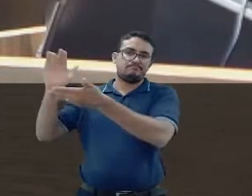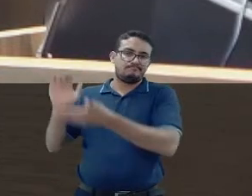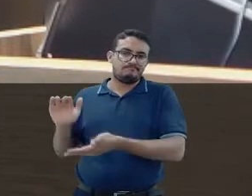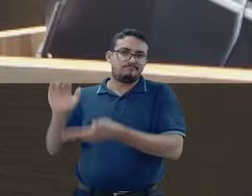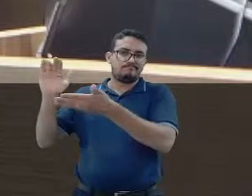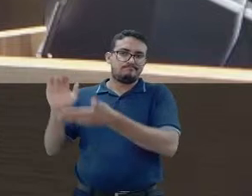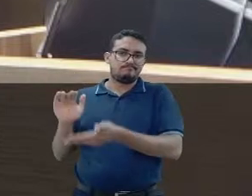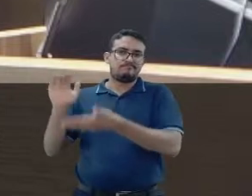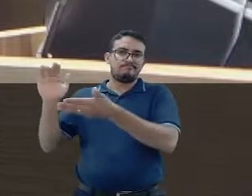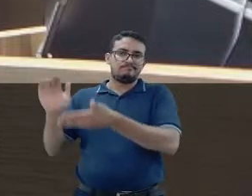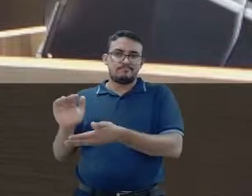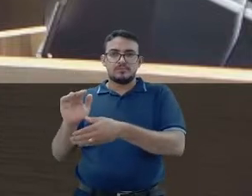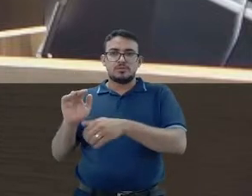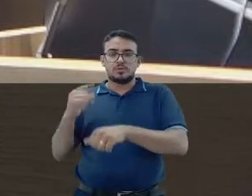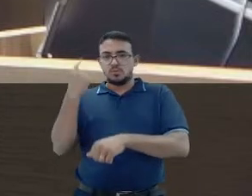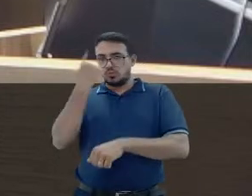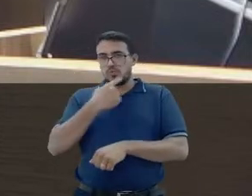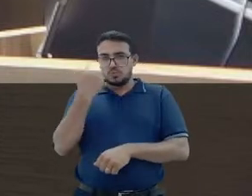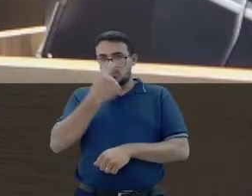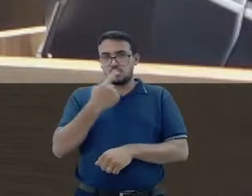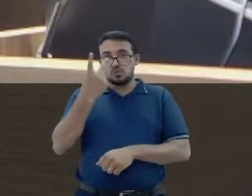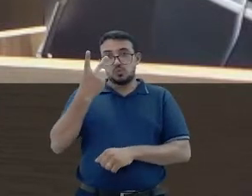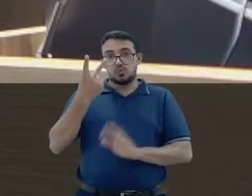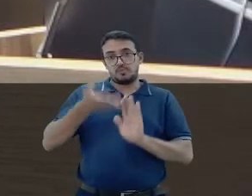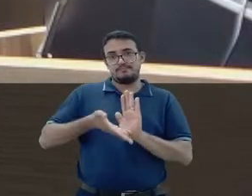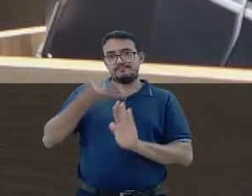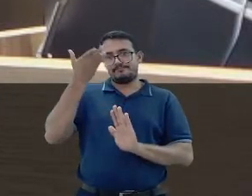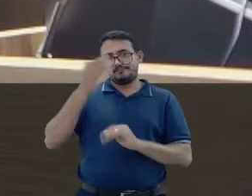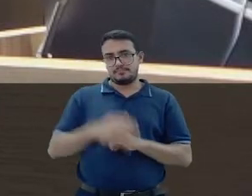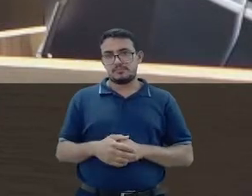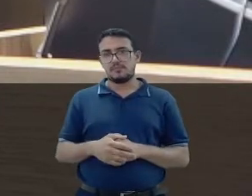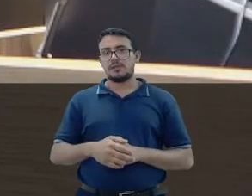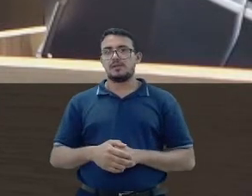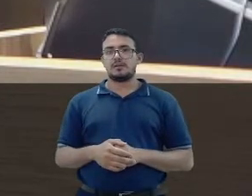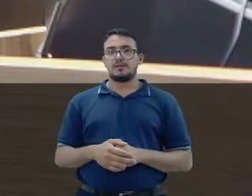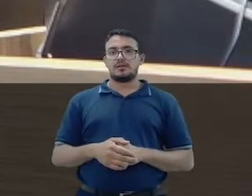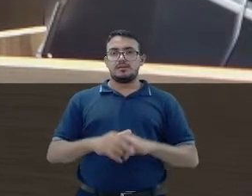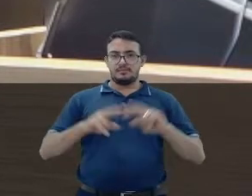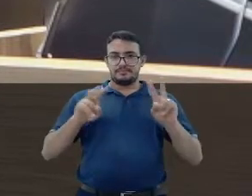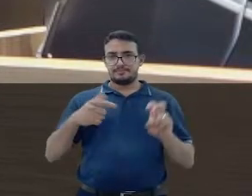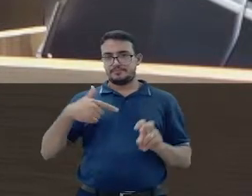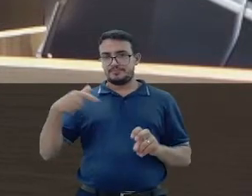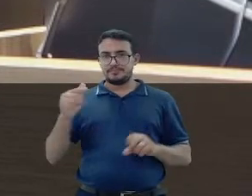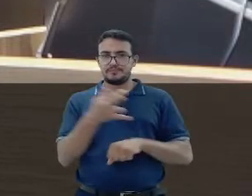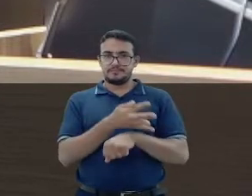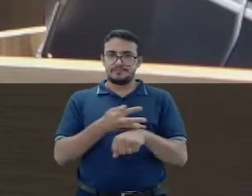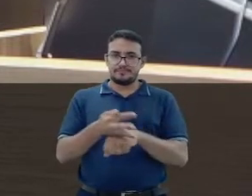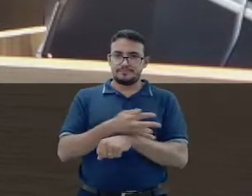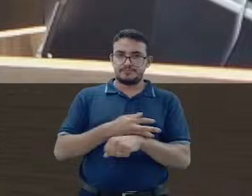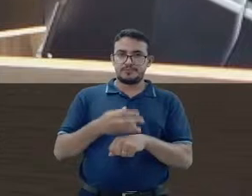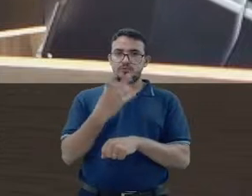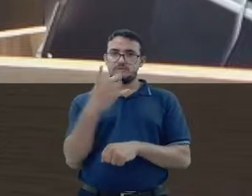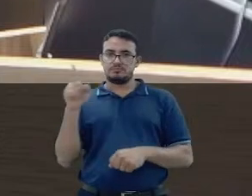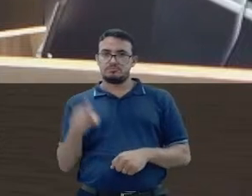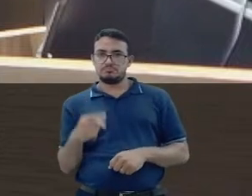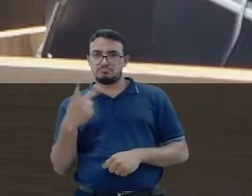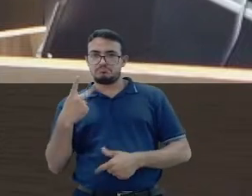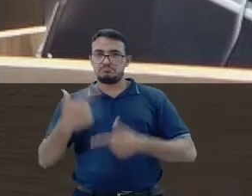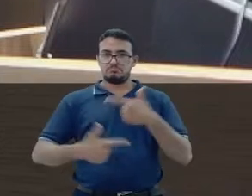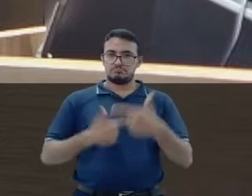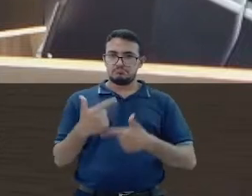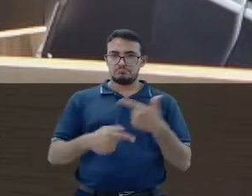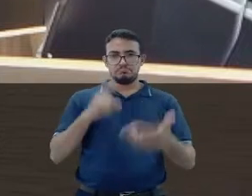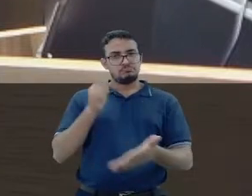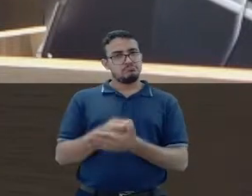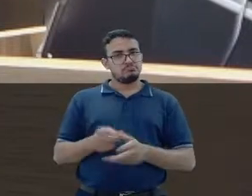superior a 2 horas. O tópico seguinte, feriados, escala 4x2, mantenho a decisão,